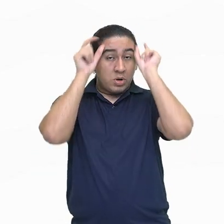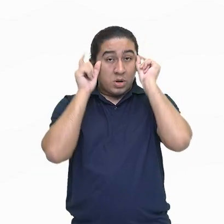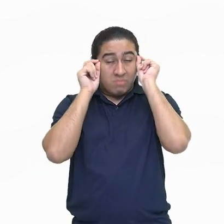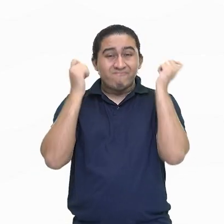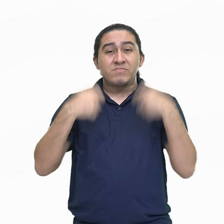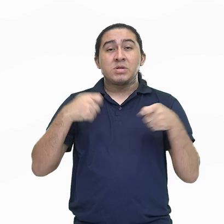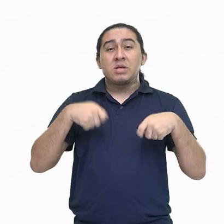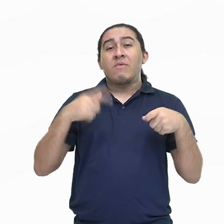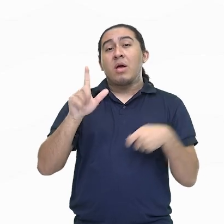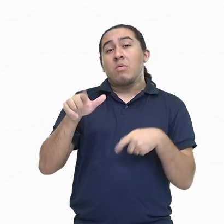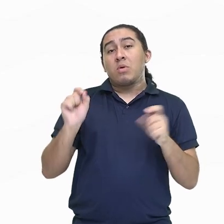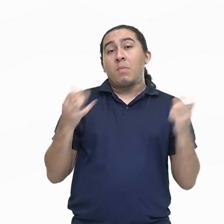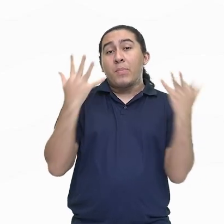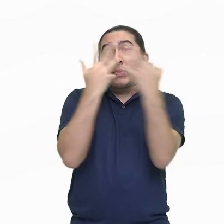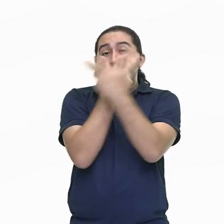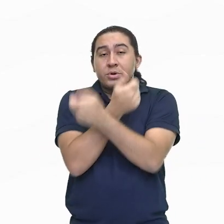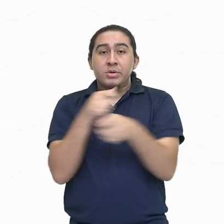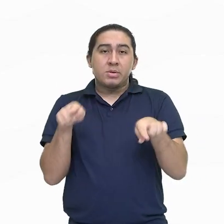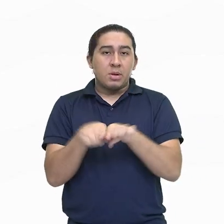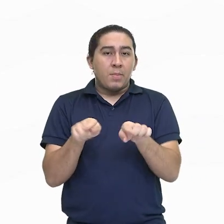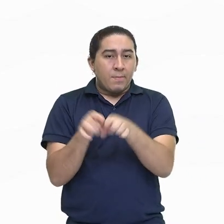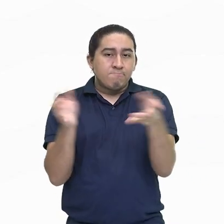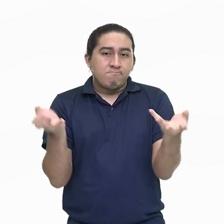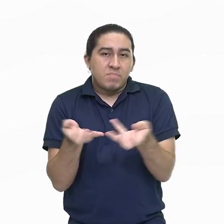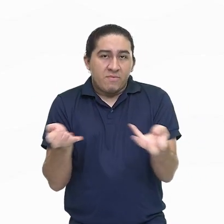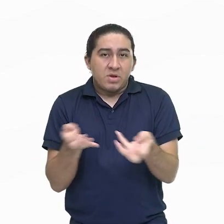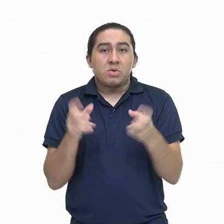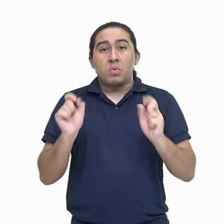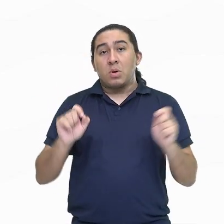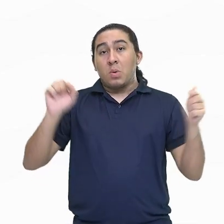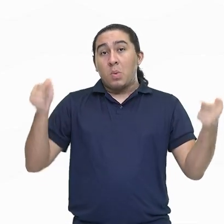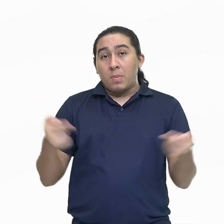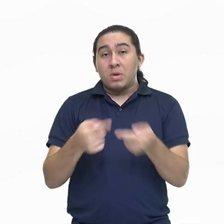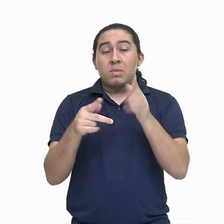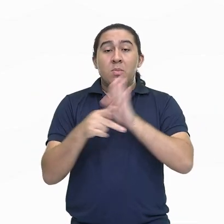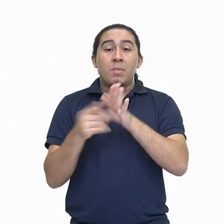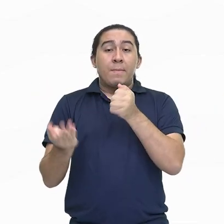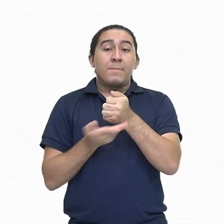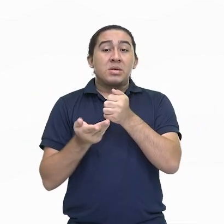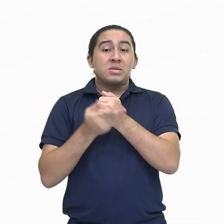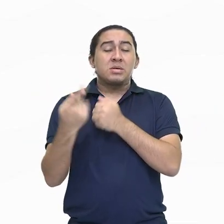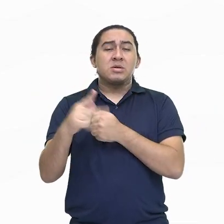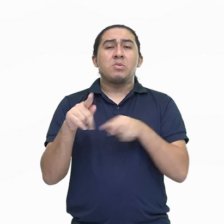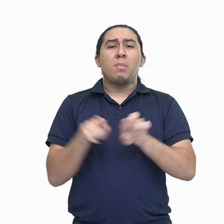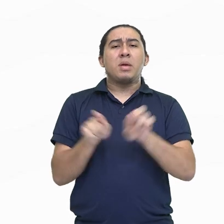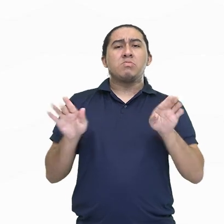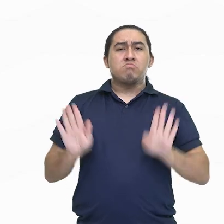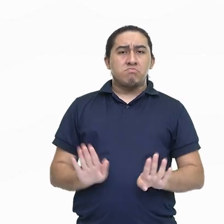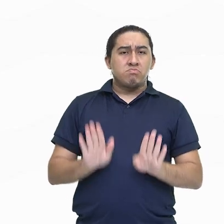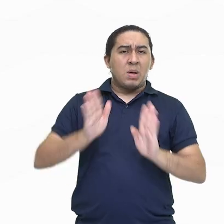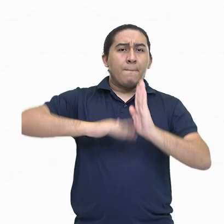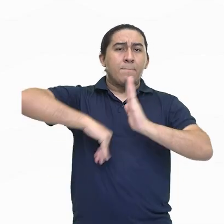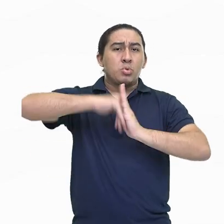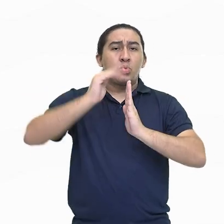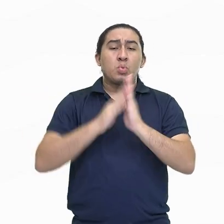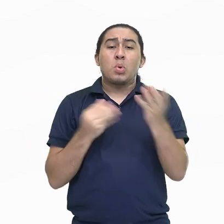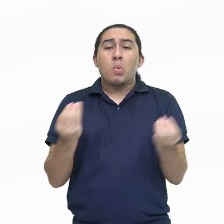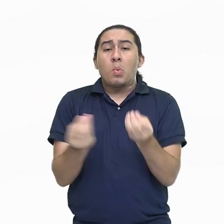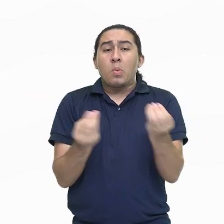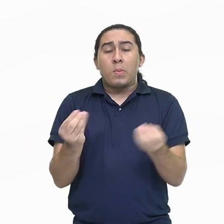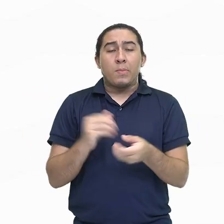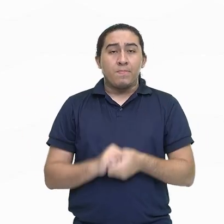que ser belas e perfeitas de acordo com os princípios deles. E como era a pintura? A arte